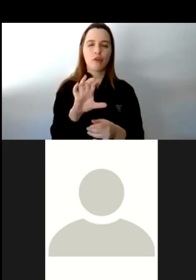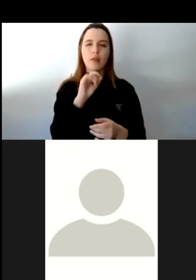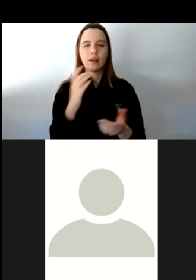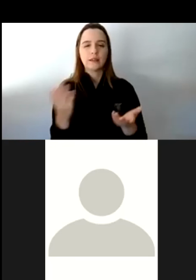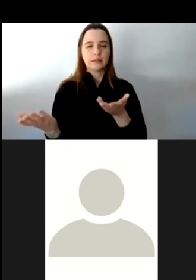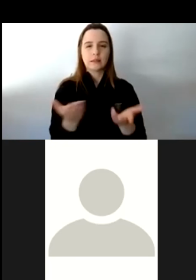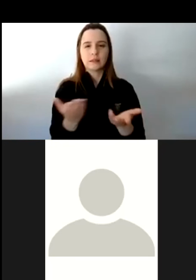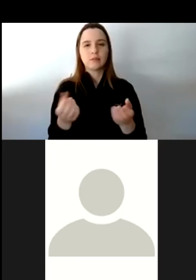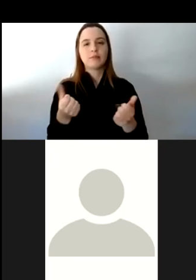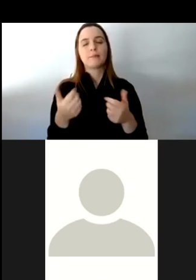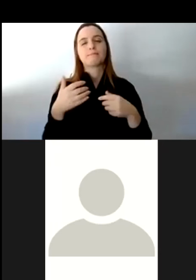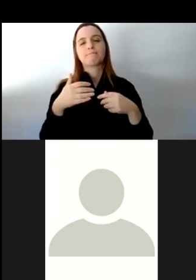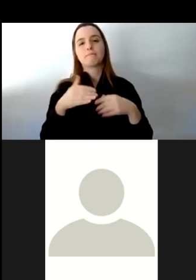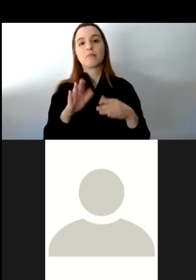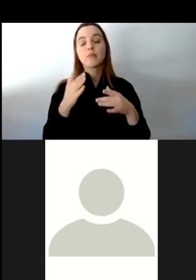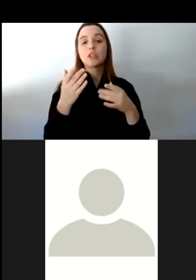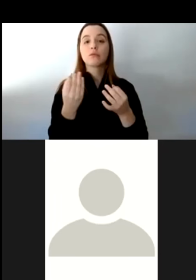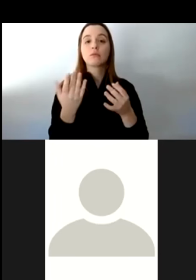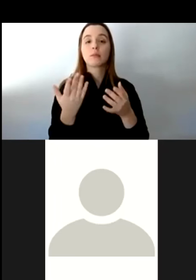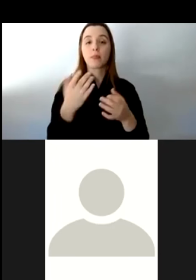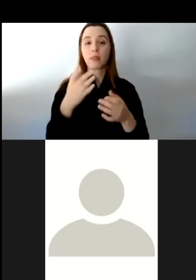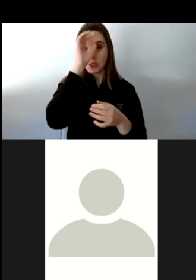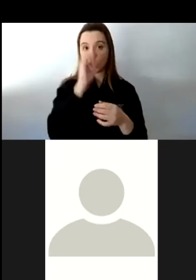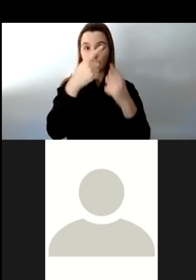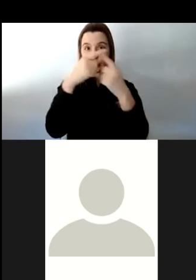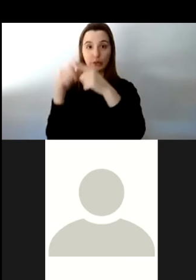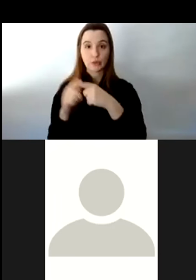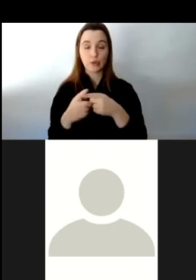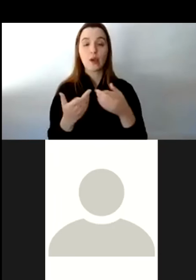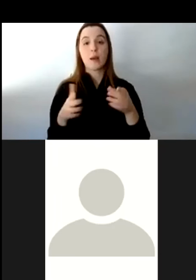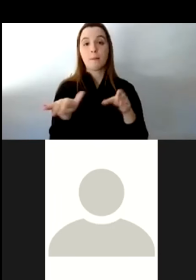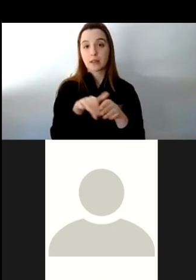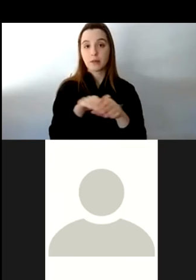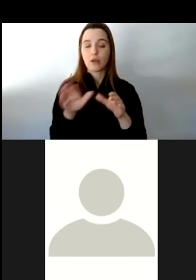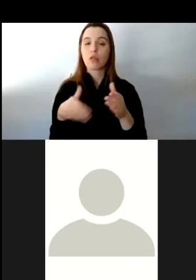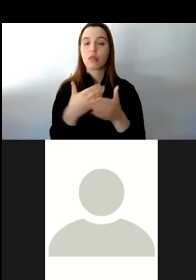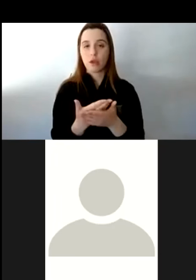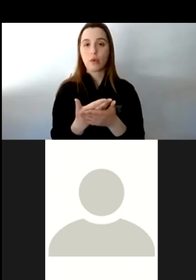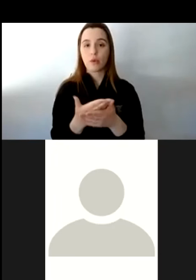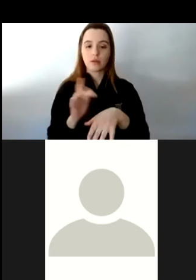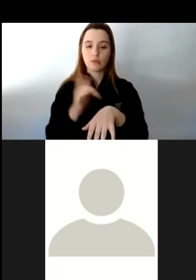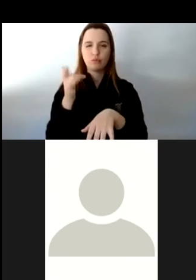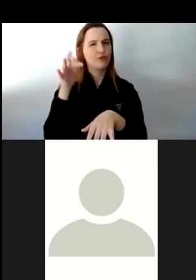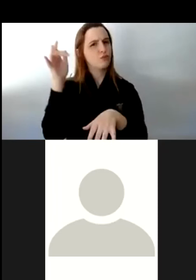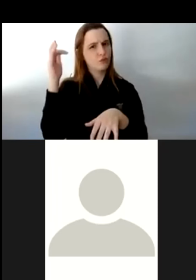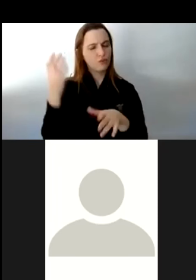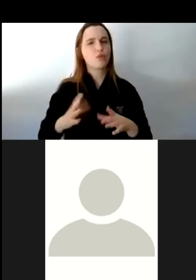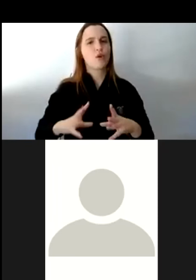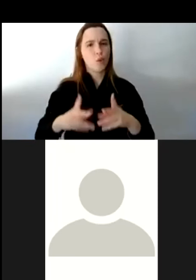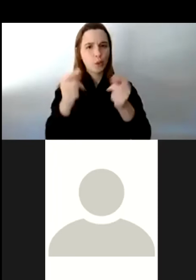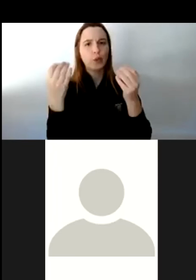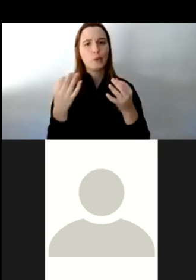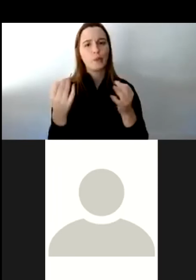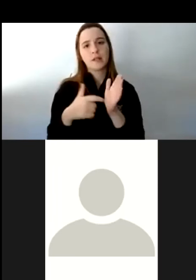entendimento. Todavia, a participação dos diferentes ministérios nesta comissão aumentou garantidamente as sensibilidades para as